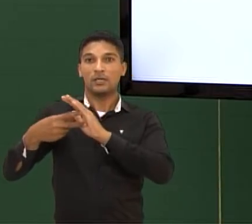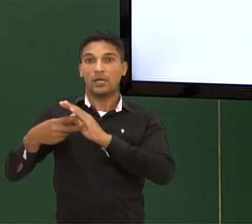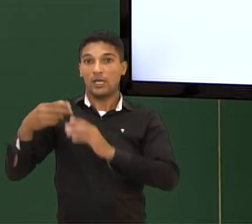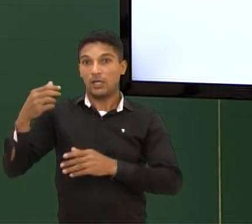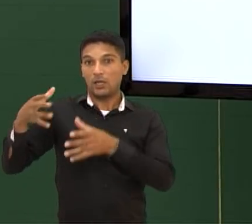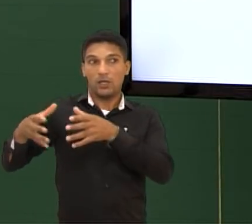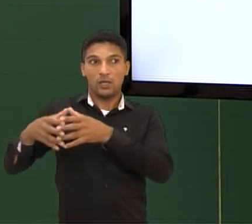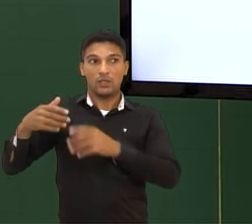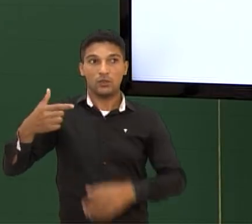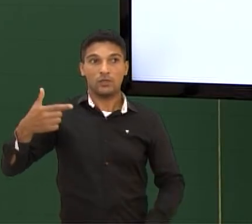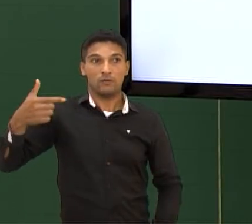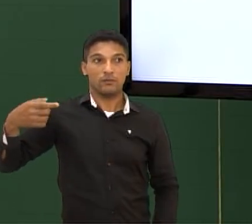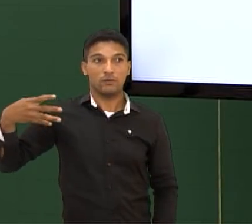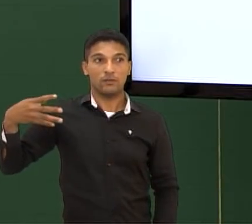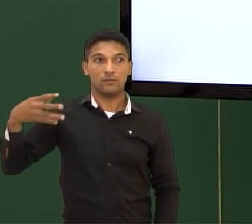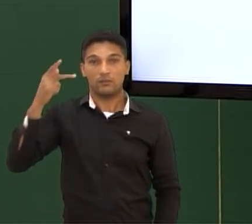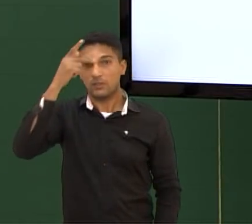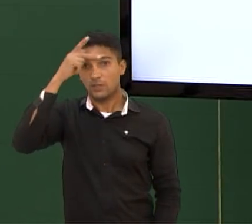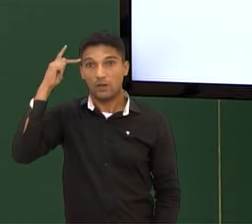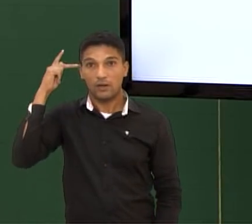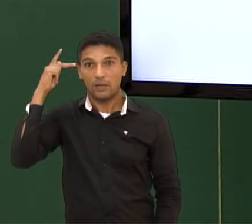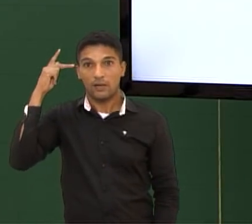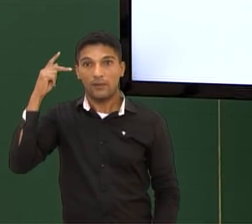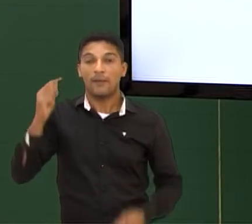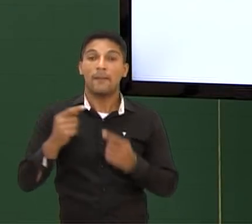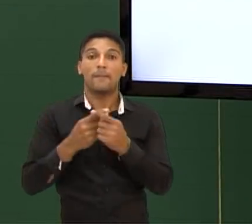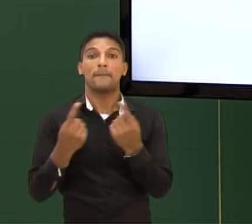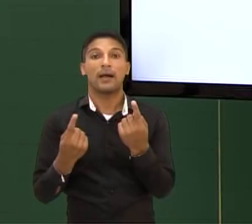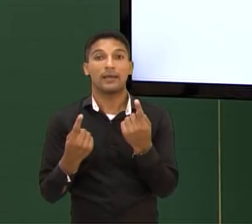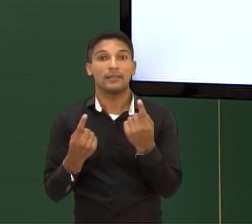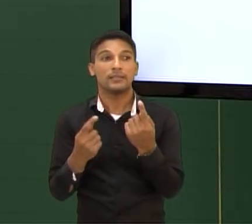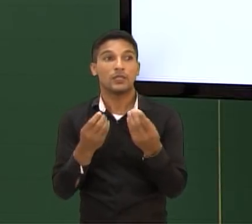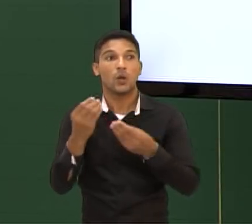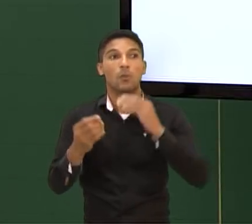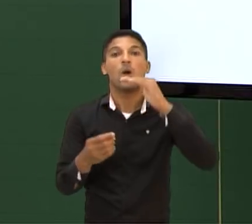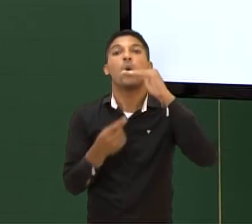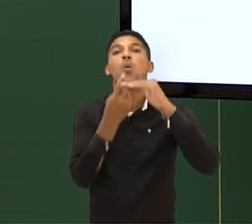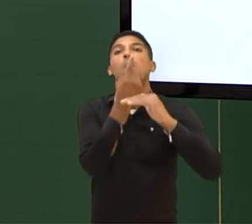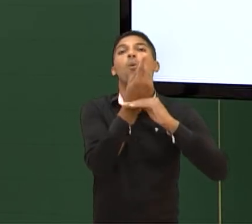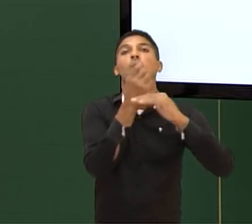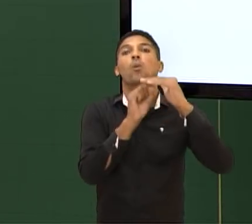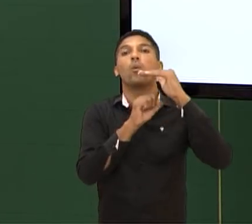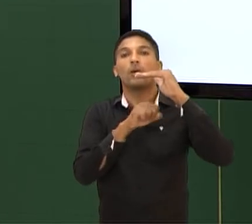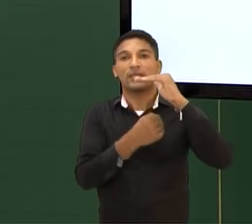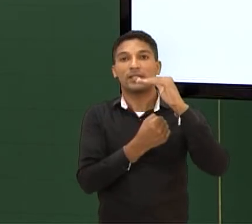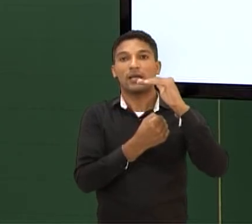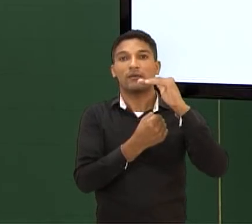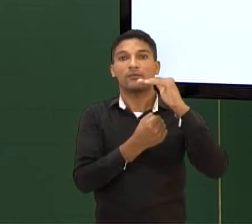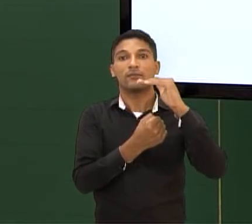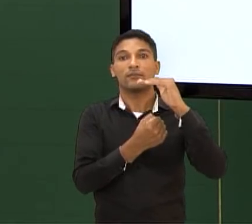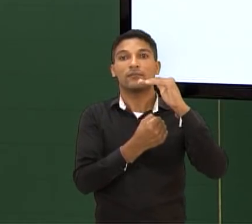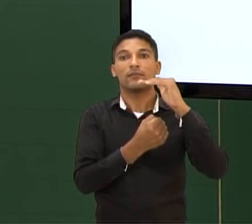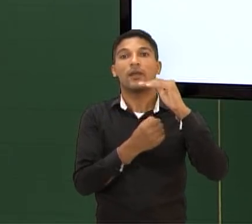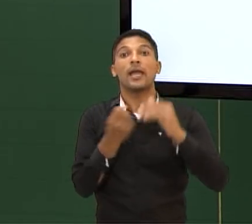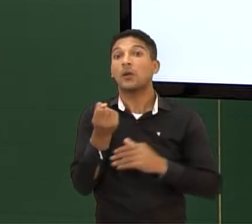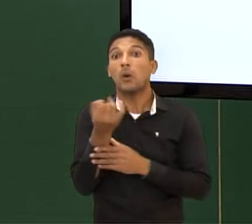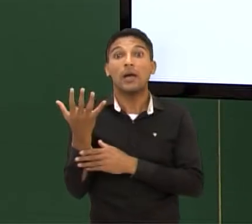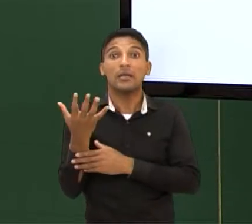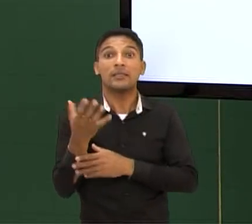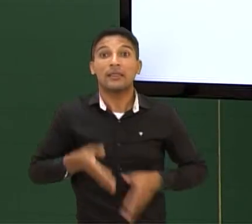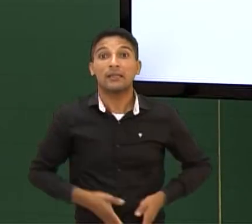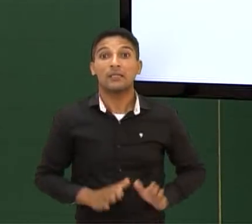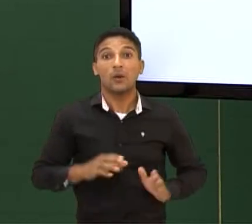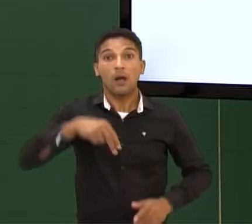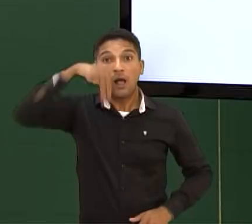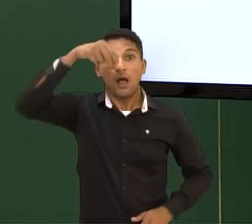1/8? Então, o que eu preciso fazer? Eu preciso pegar o 224 e dividir em quantas partes?